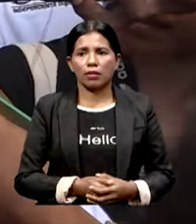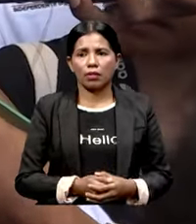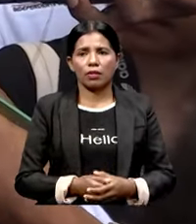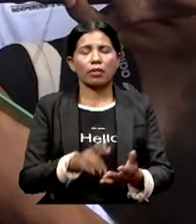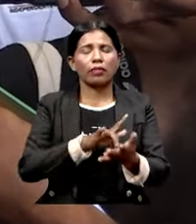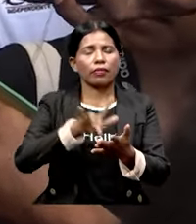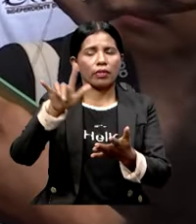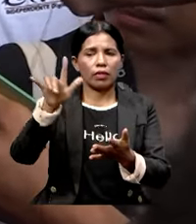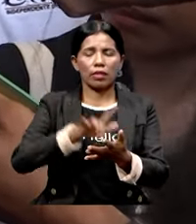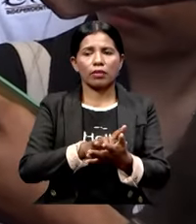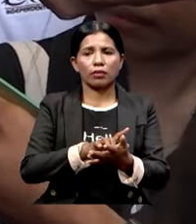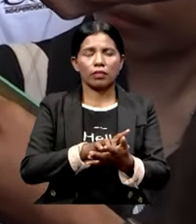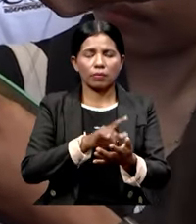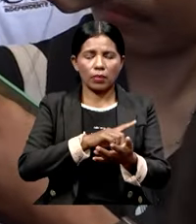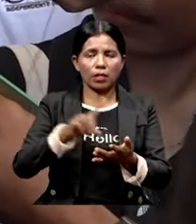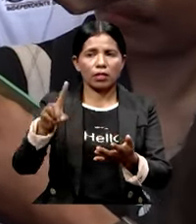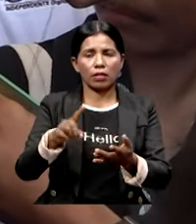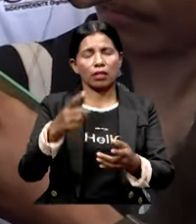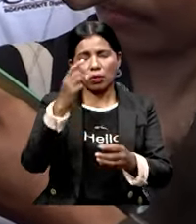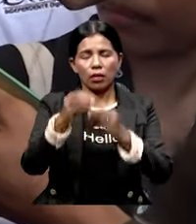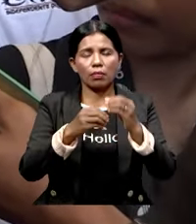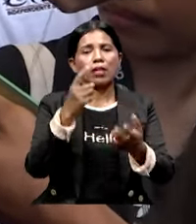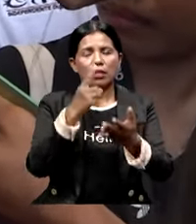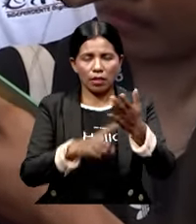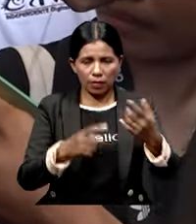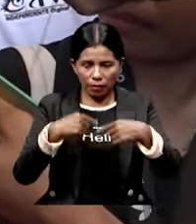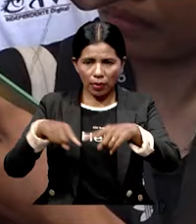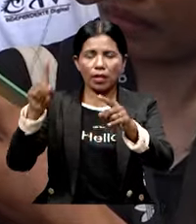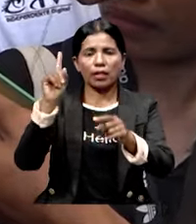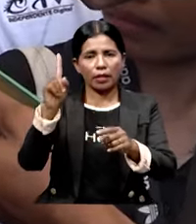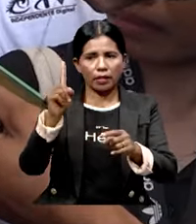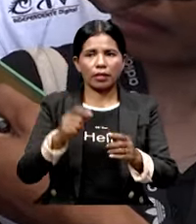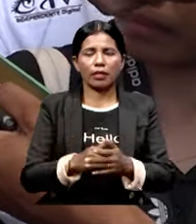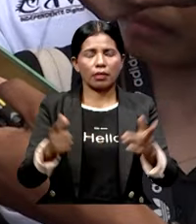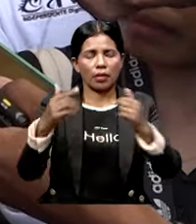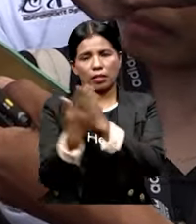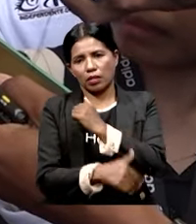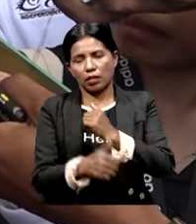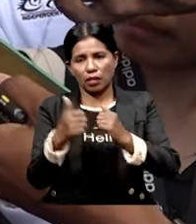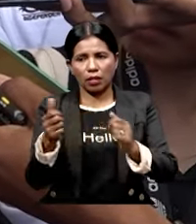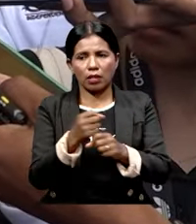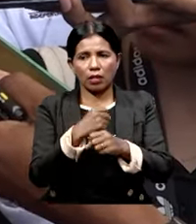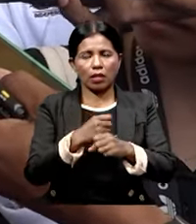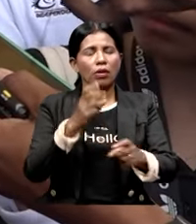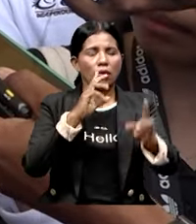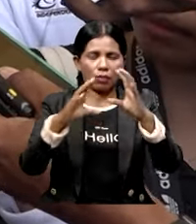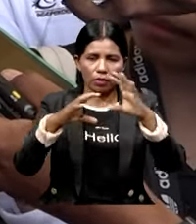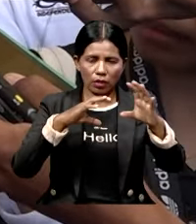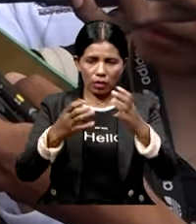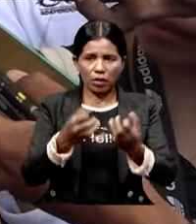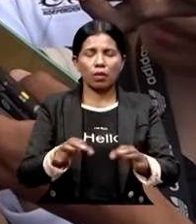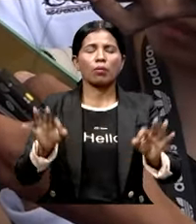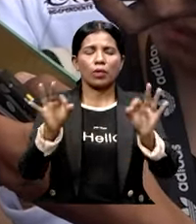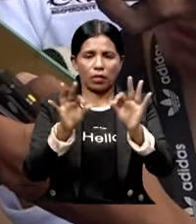Viagem, né? Afinal, a razão sai. Sai da lida, barrai ruma, ralo contacto, nem